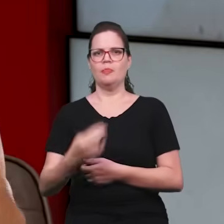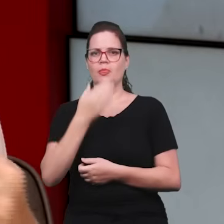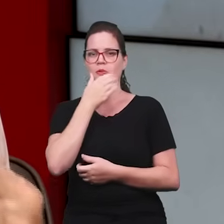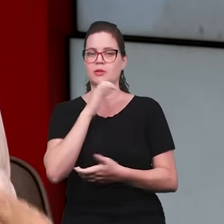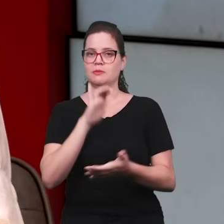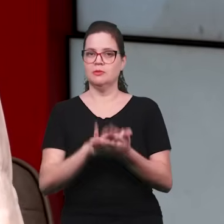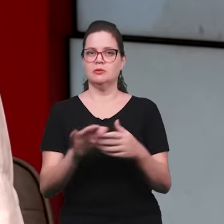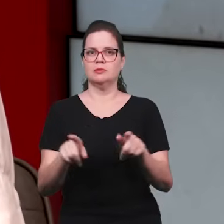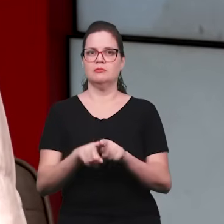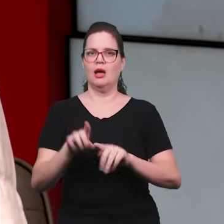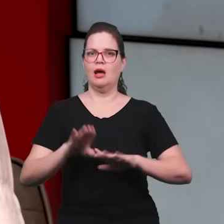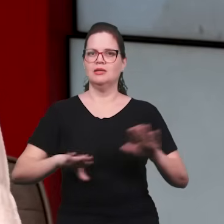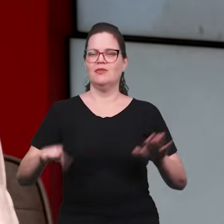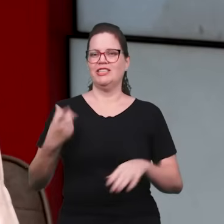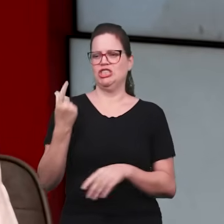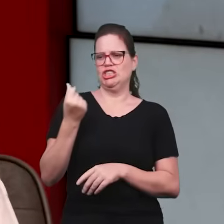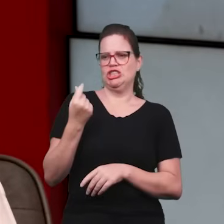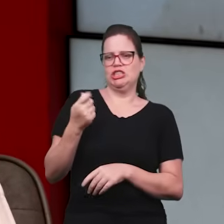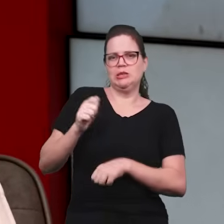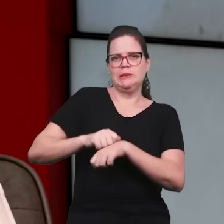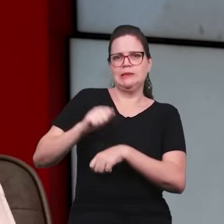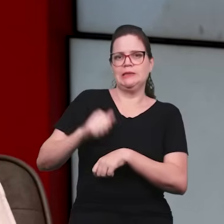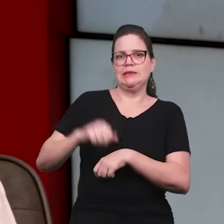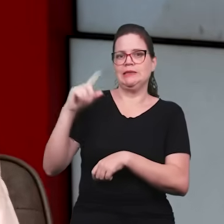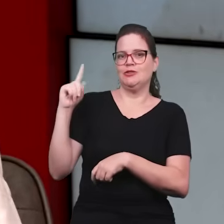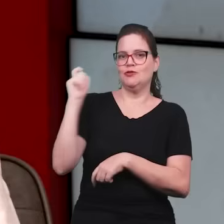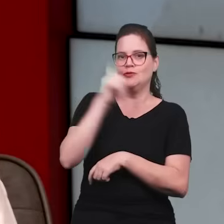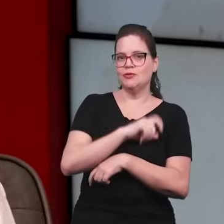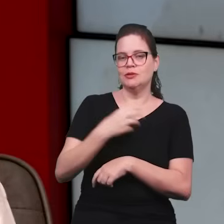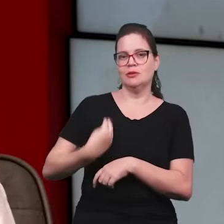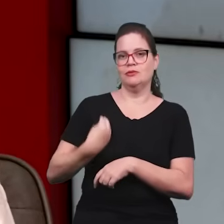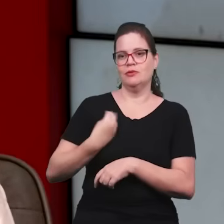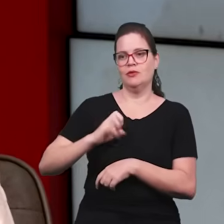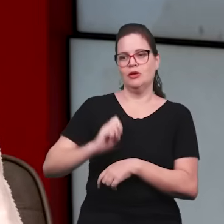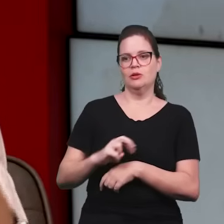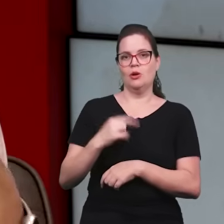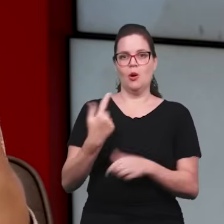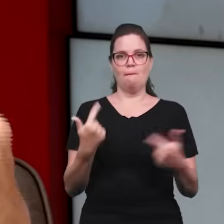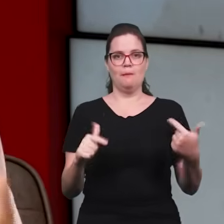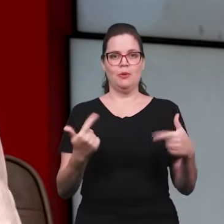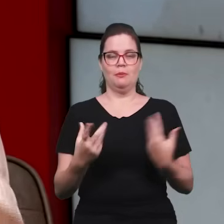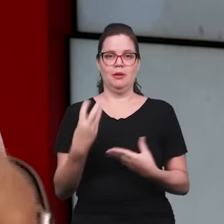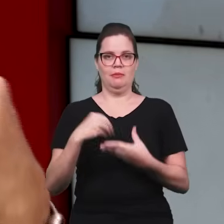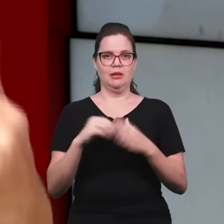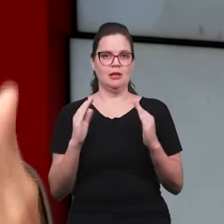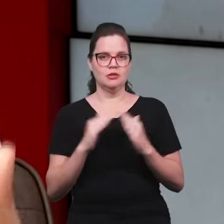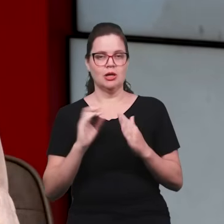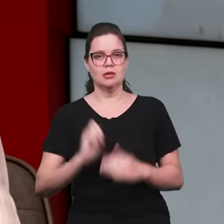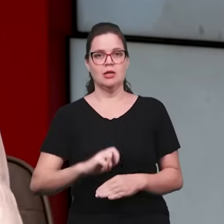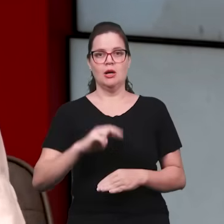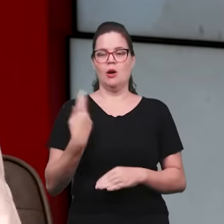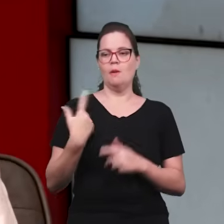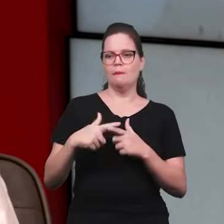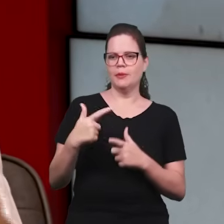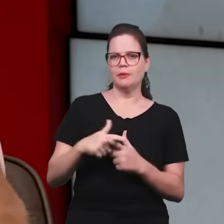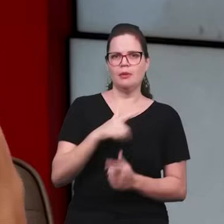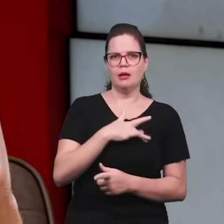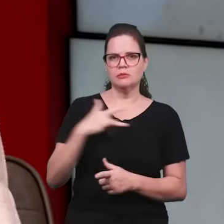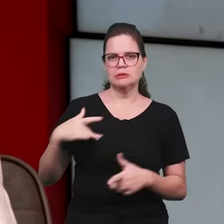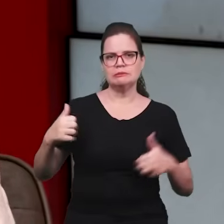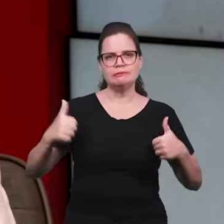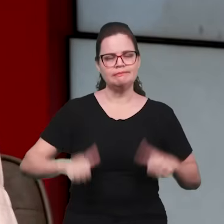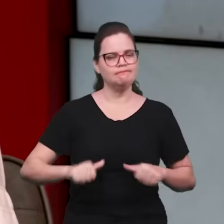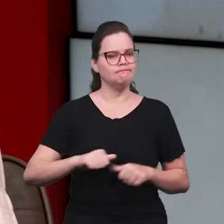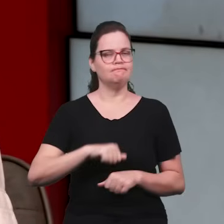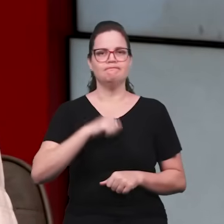uma situação às vezes financeira difícil que está passando, um problema dentro do lar, um problema às vezes de saúde, às vezes um ou outro não está